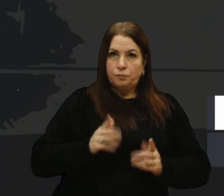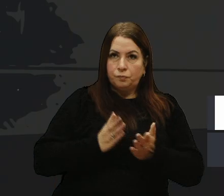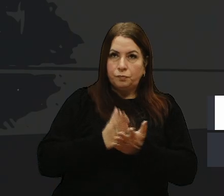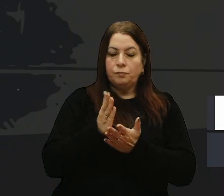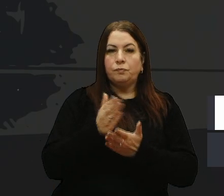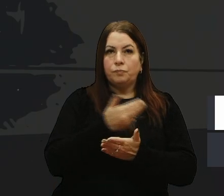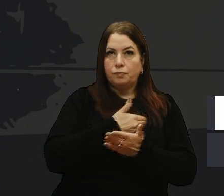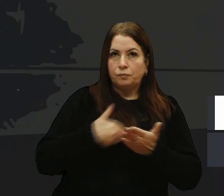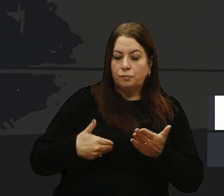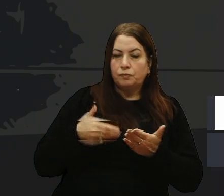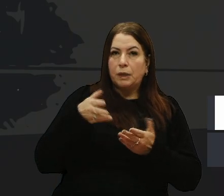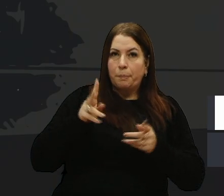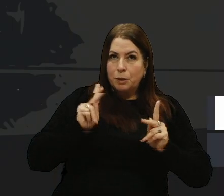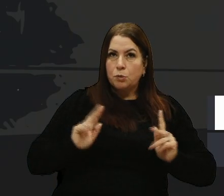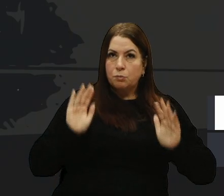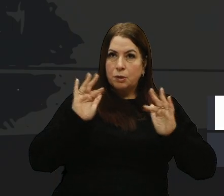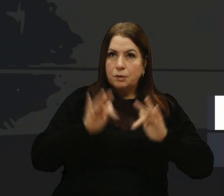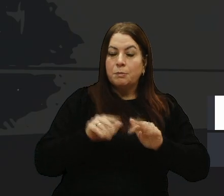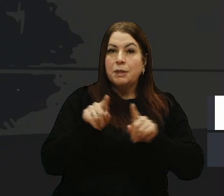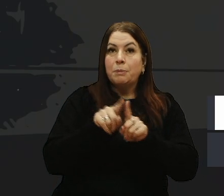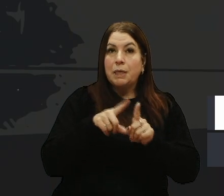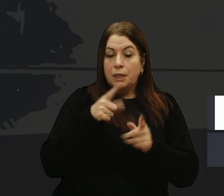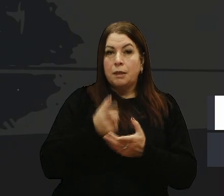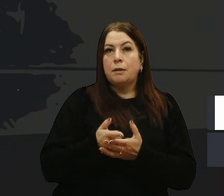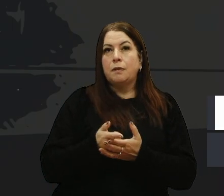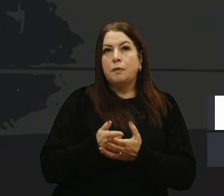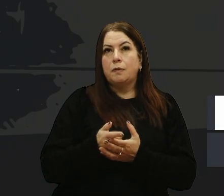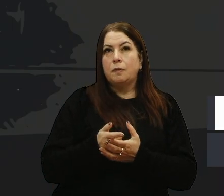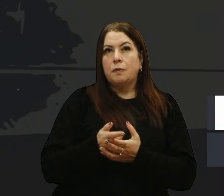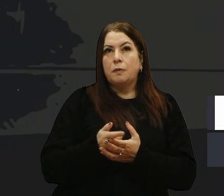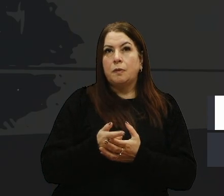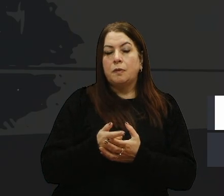o público, semana, então, teve um